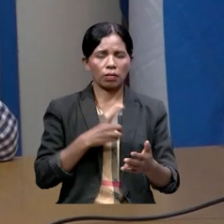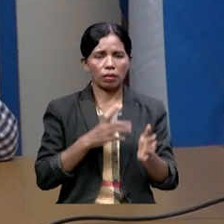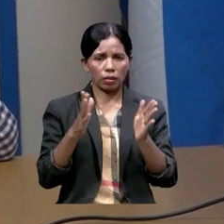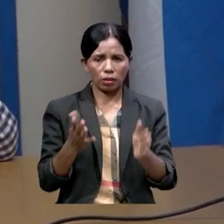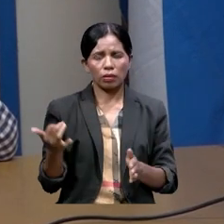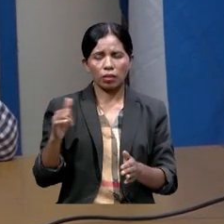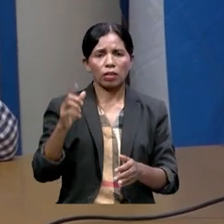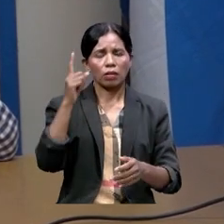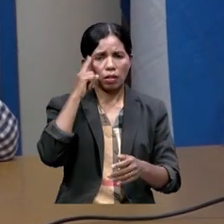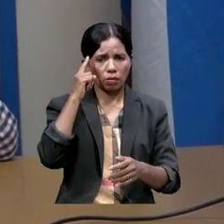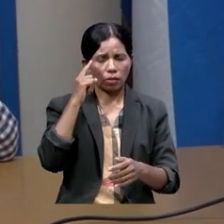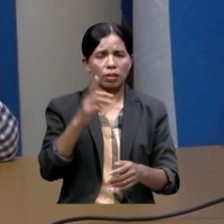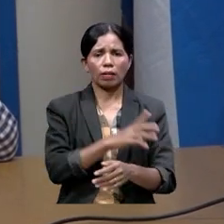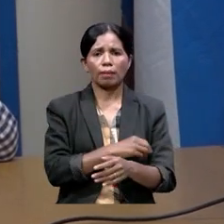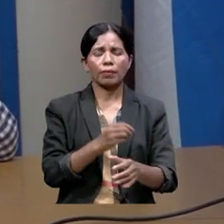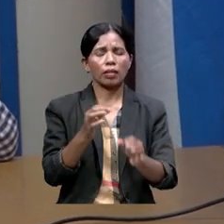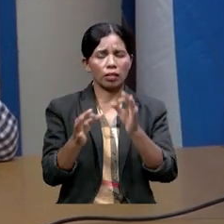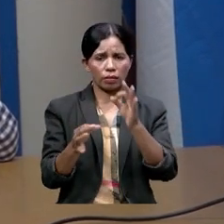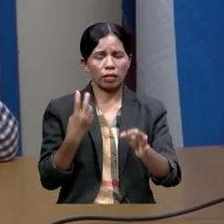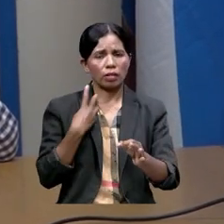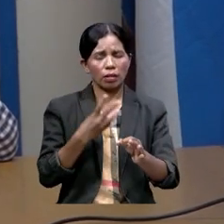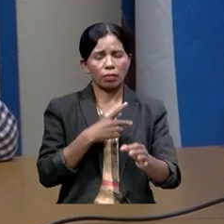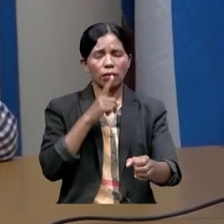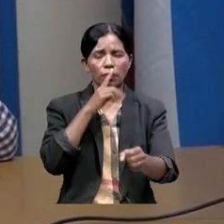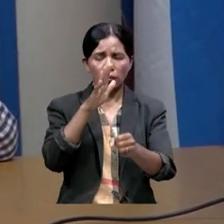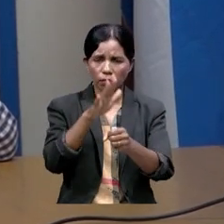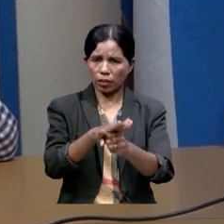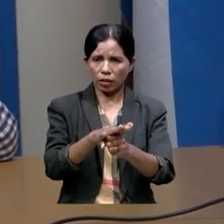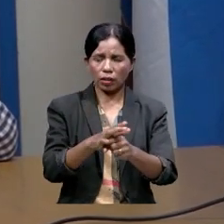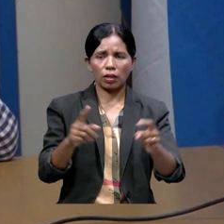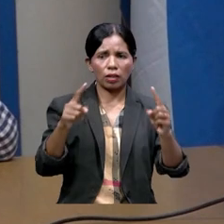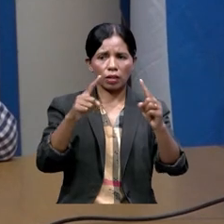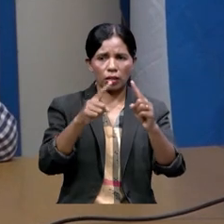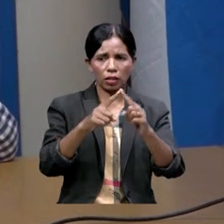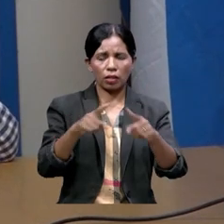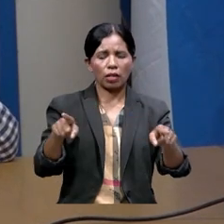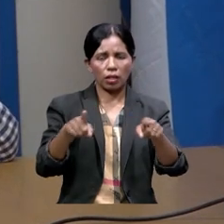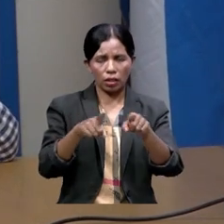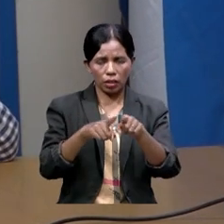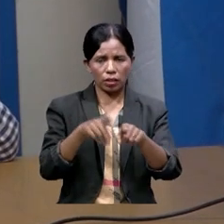se realmente ami ne comprometido do ni ba atu mores nessa mão ali né